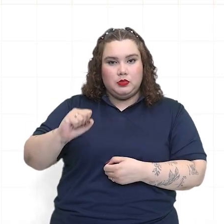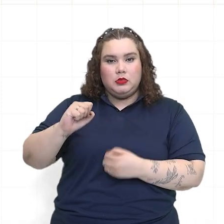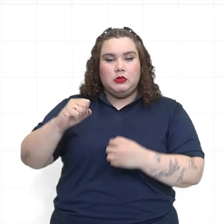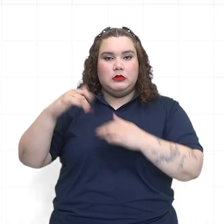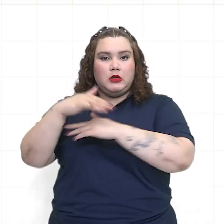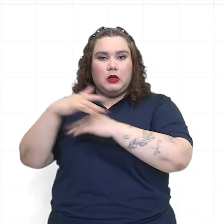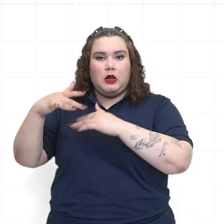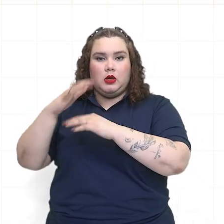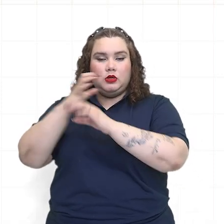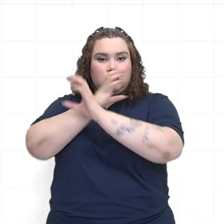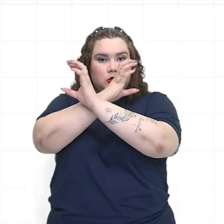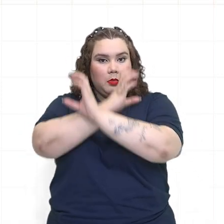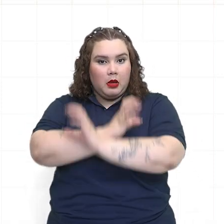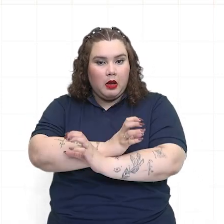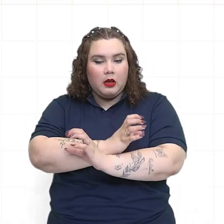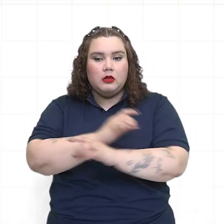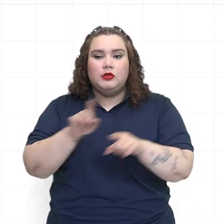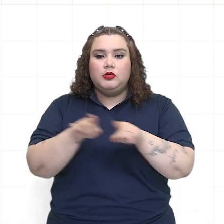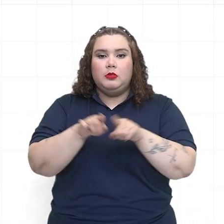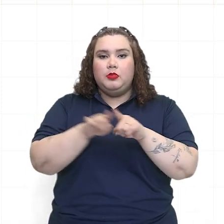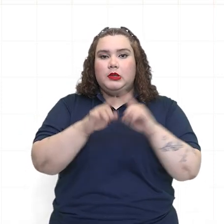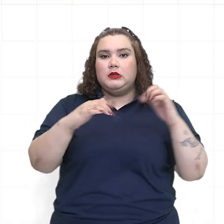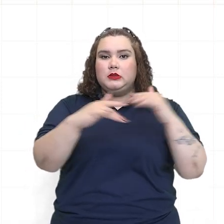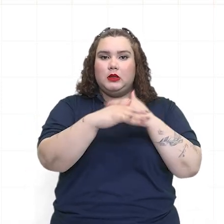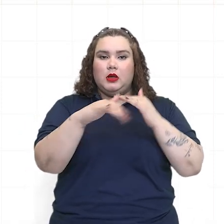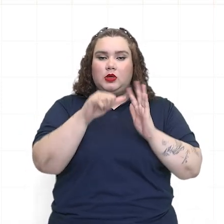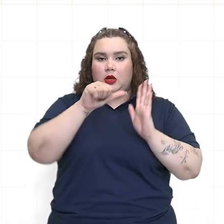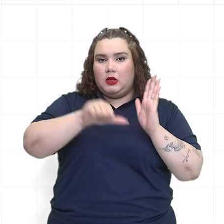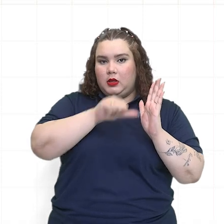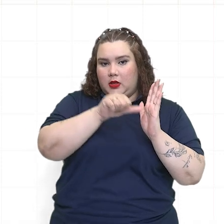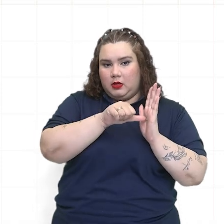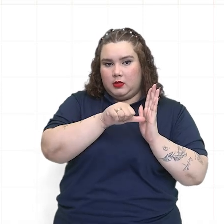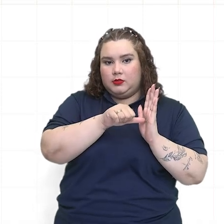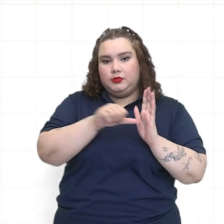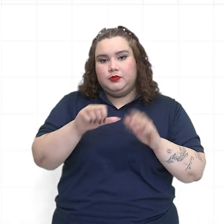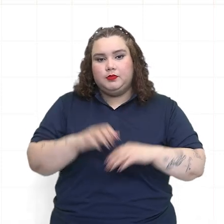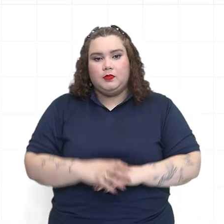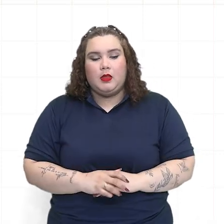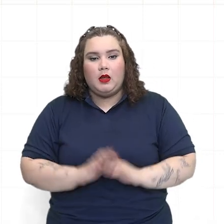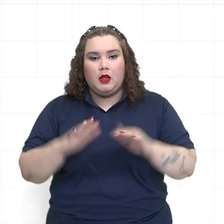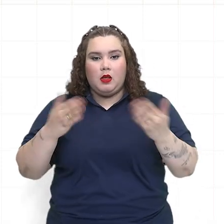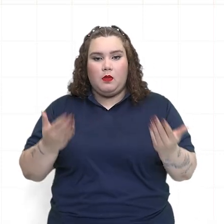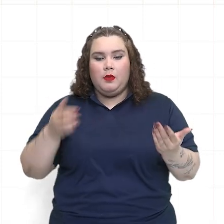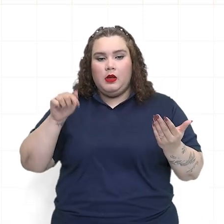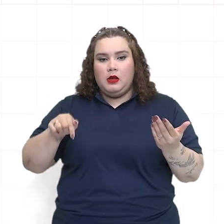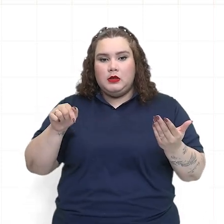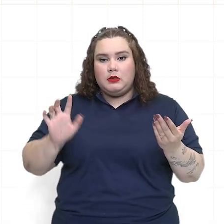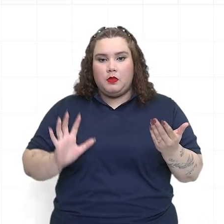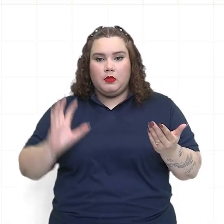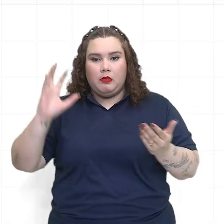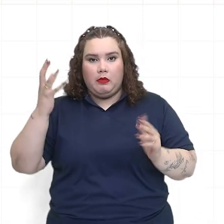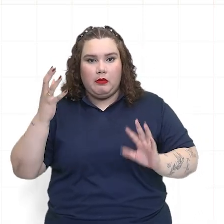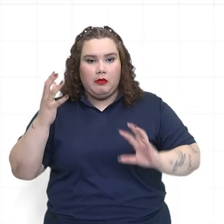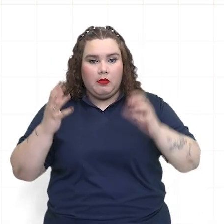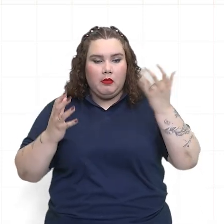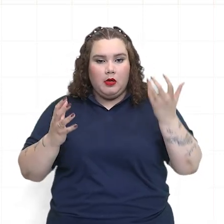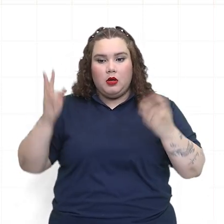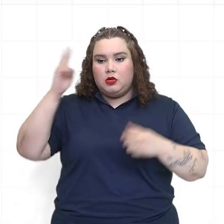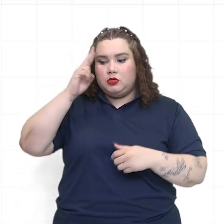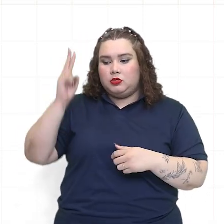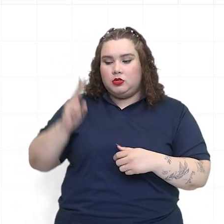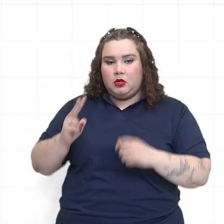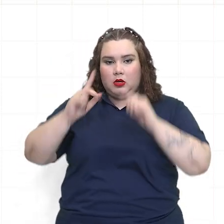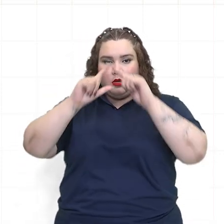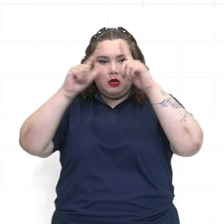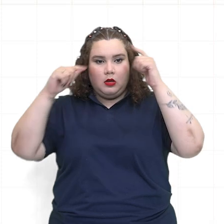Atenas. Esses eventos vão moldar a história grega e deixam um